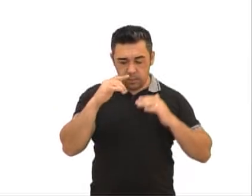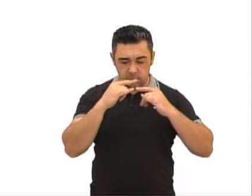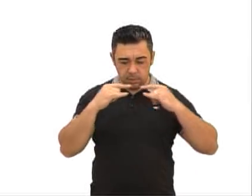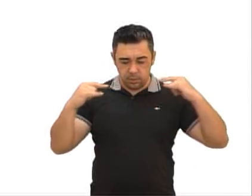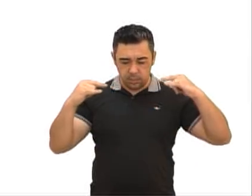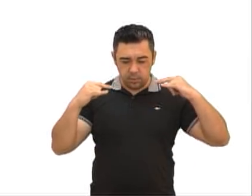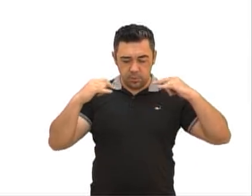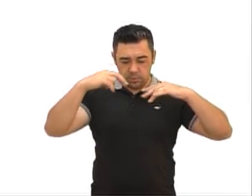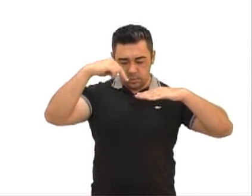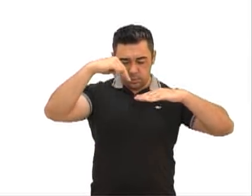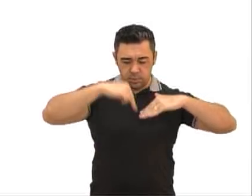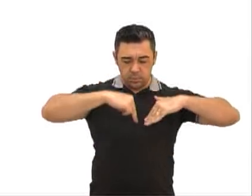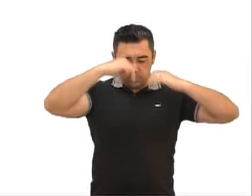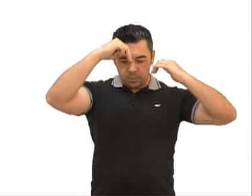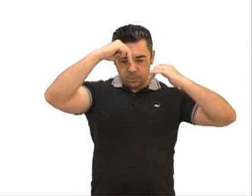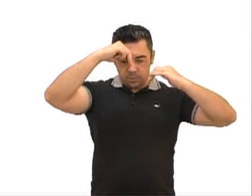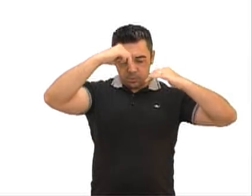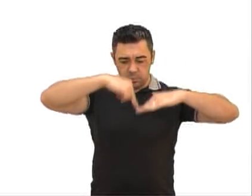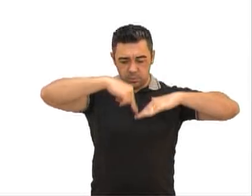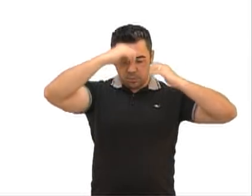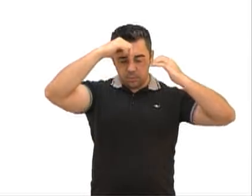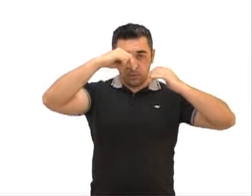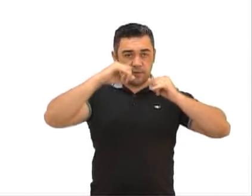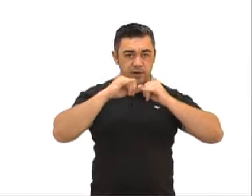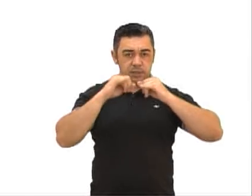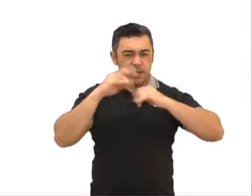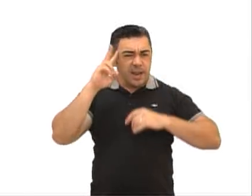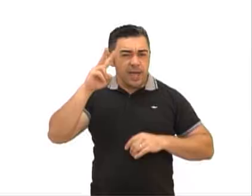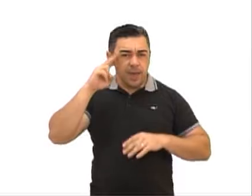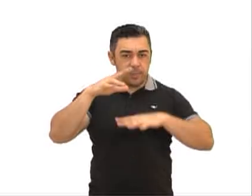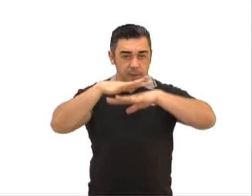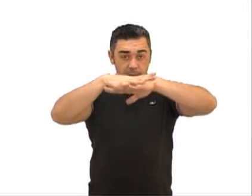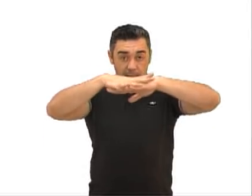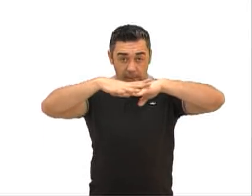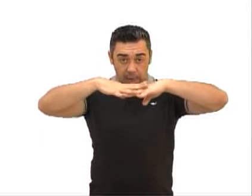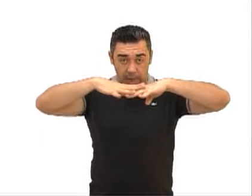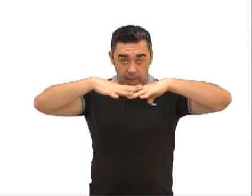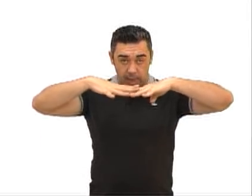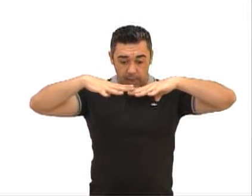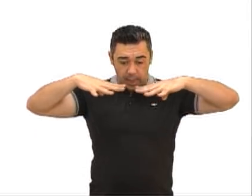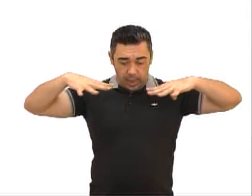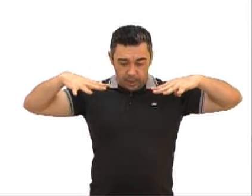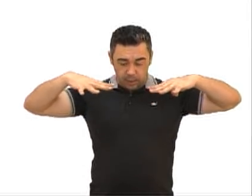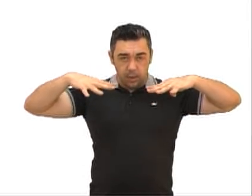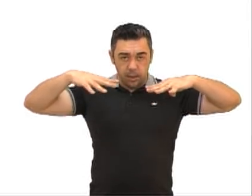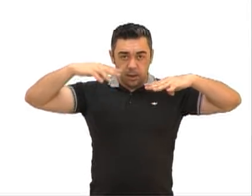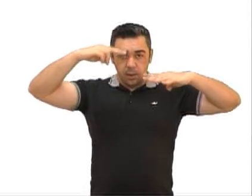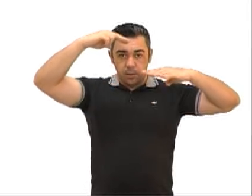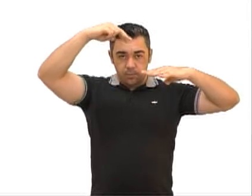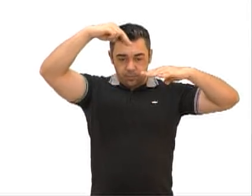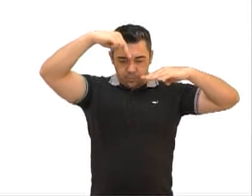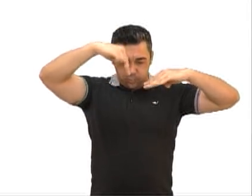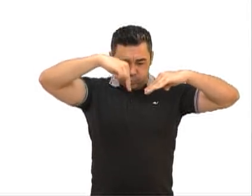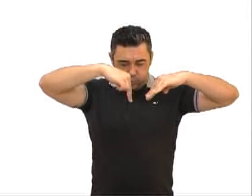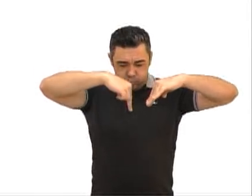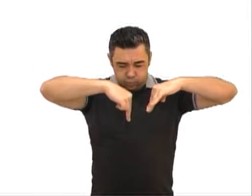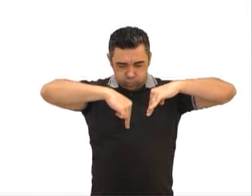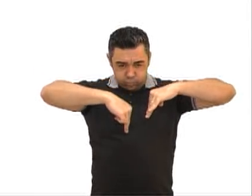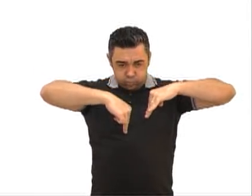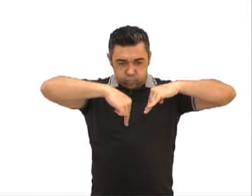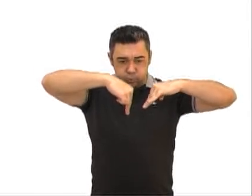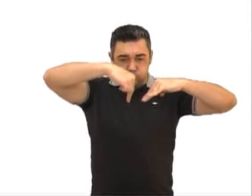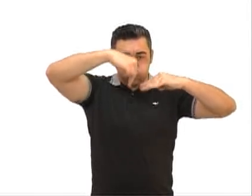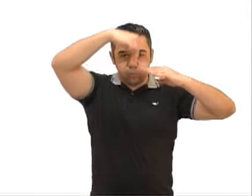a propulsão da rede de segurança, aquela das apresentações do trapézio, como uma forma de